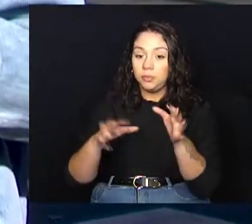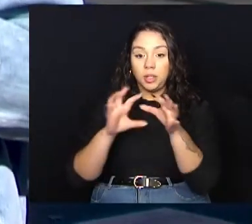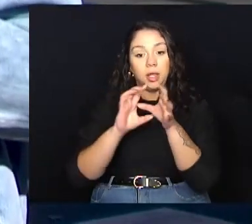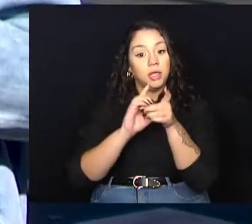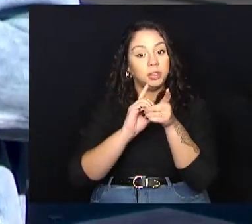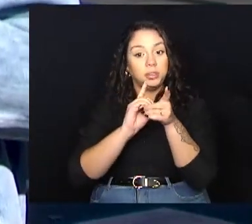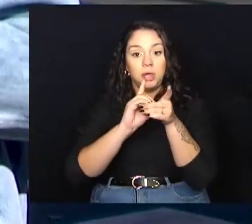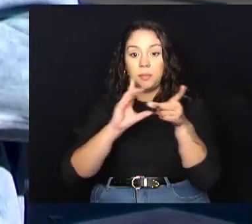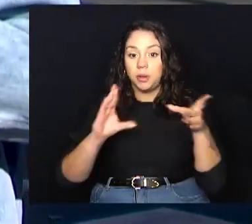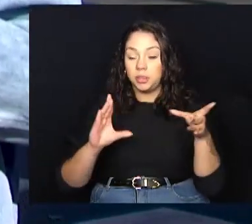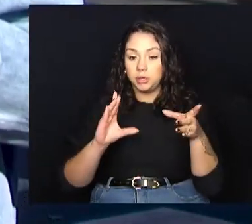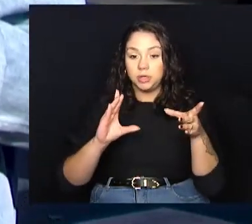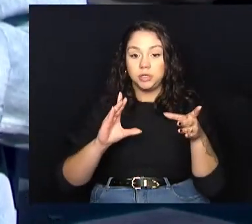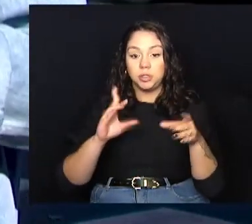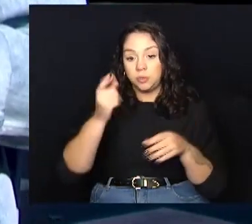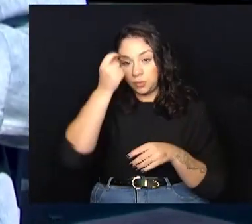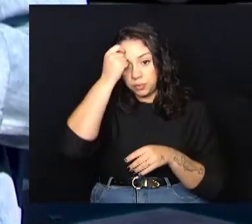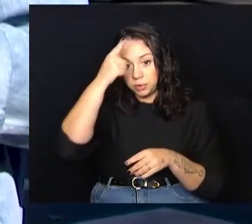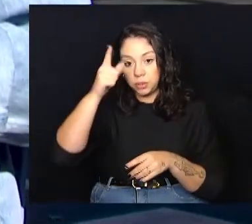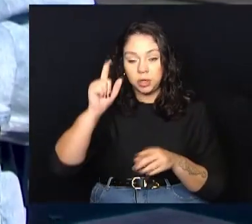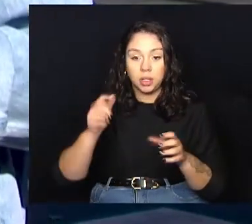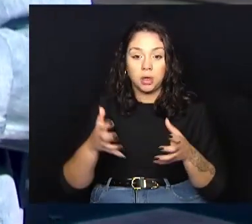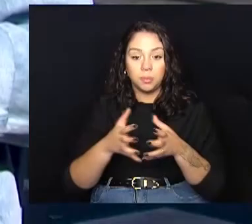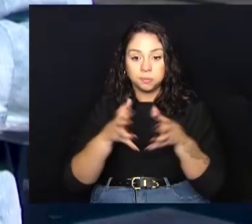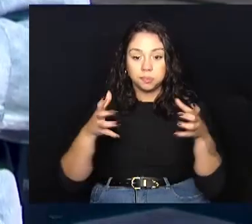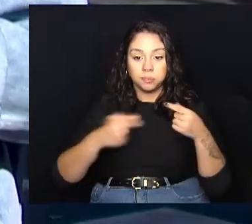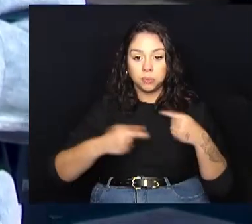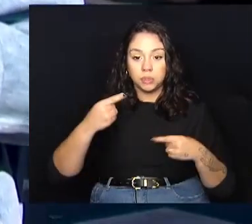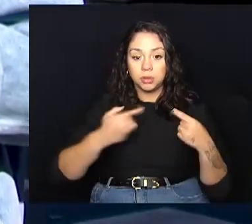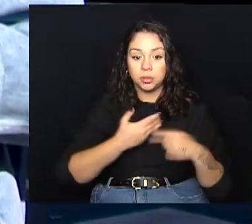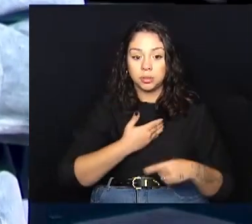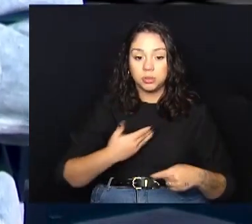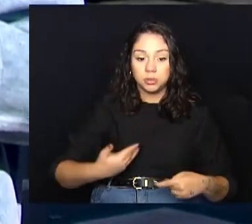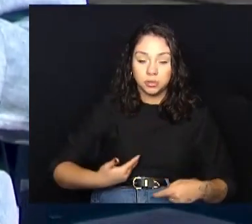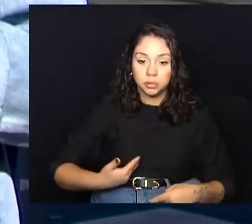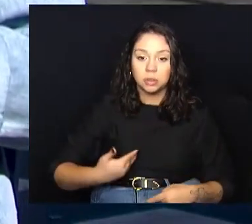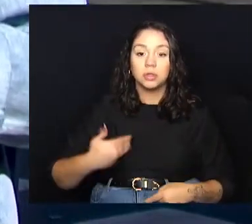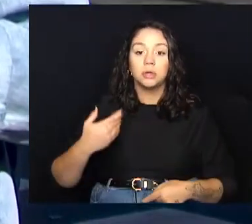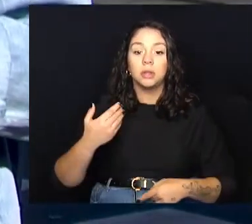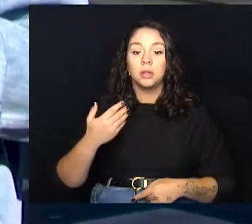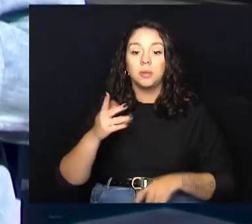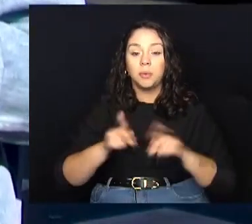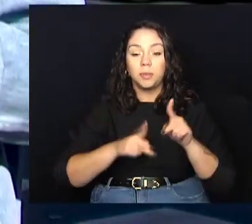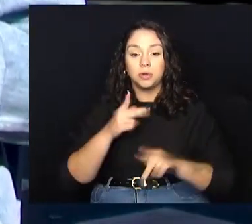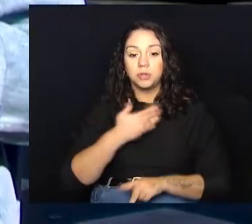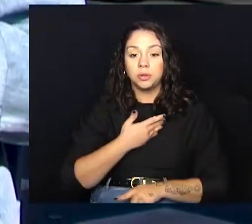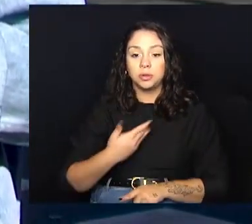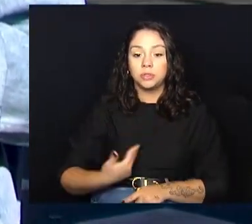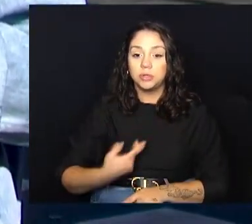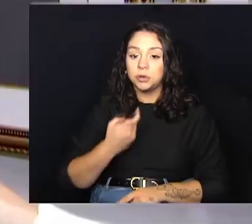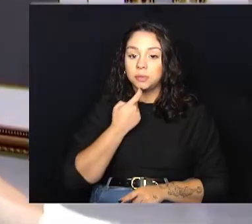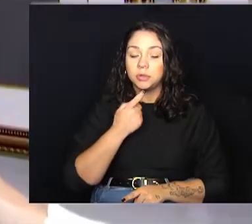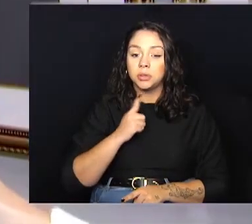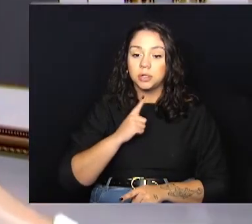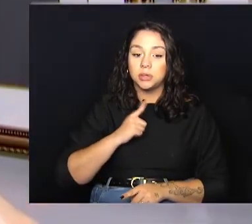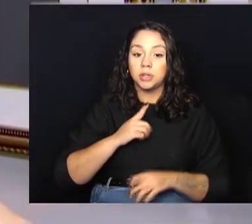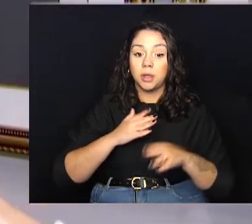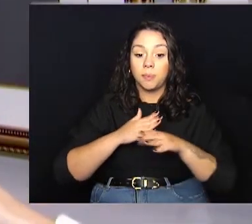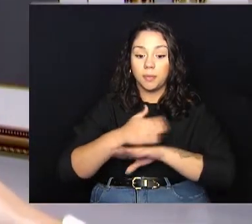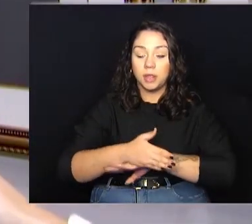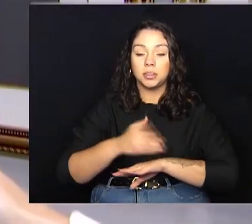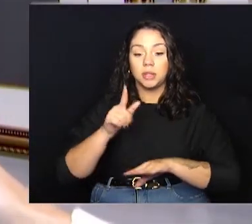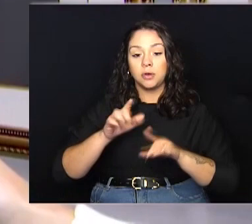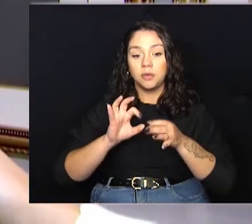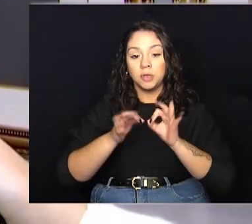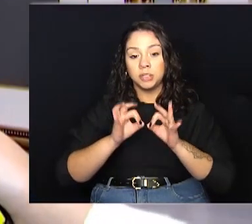ampliando políticas públicas para que a população de Campinas tem a mais acesso através de oficinas culturais nós